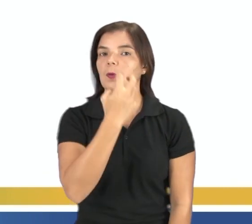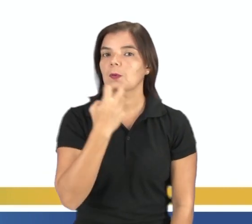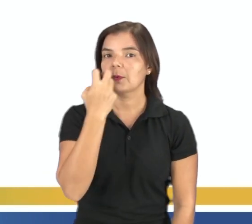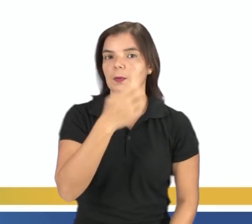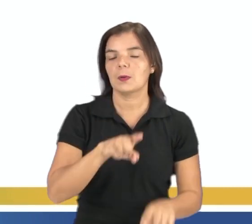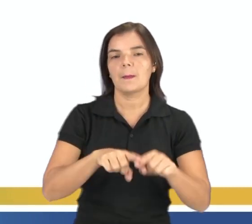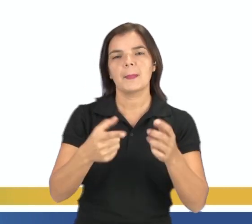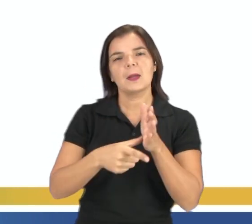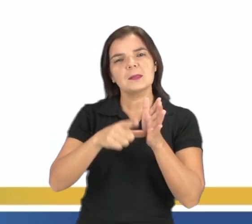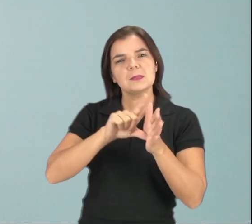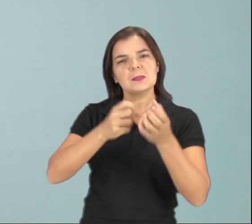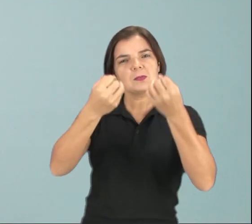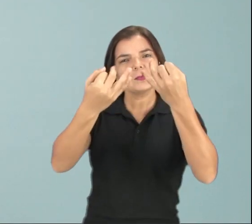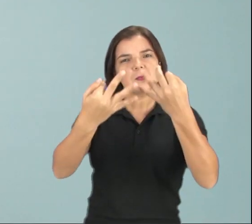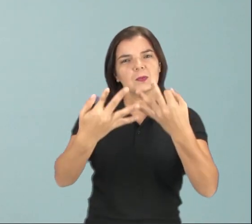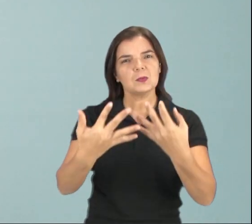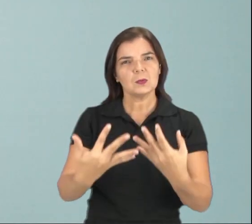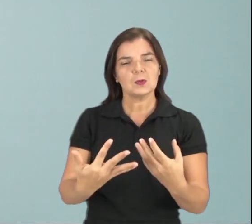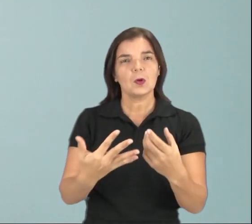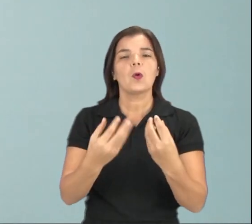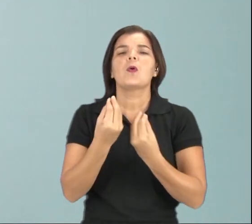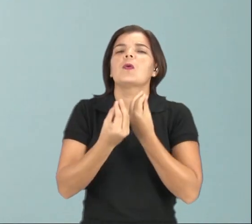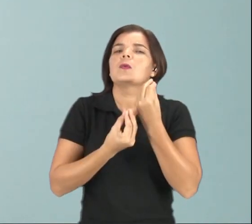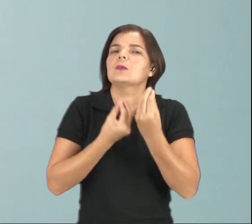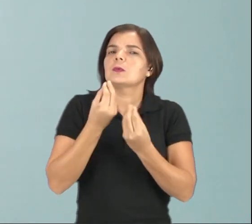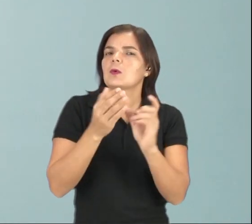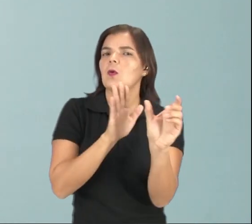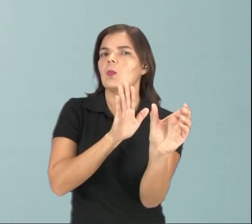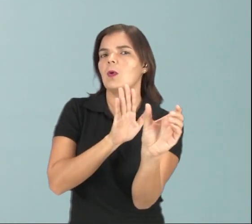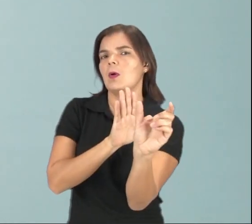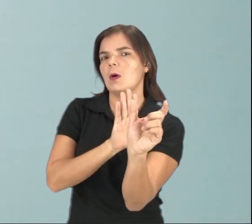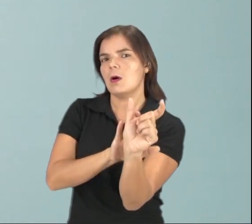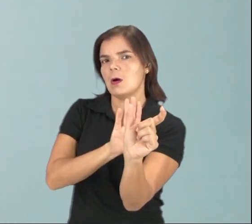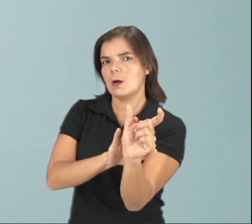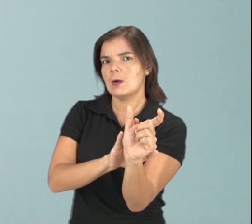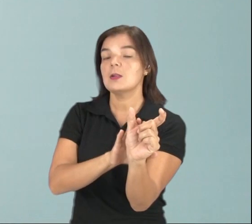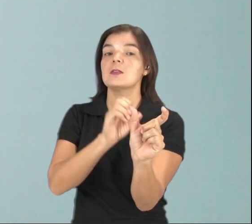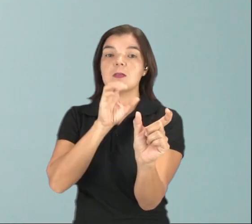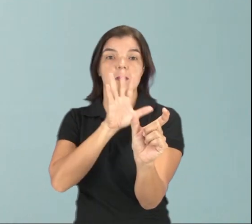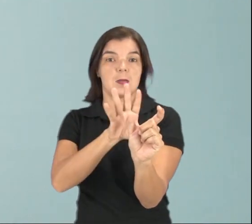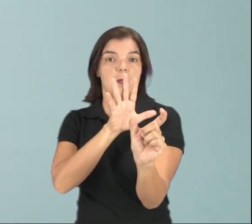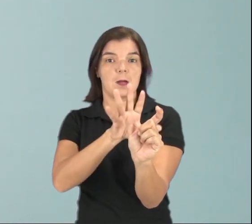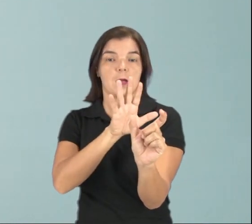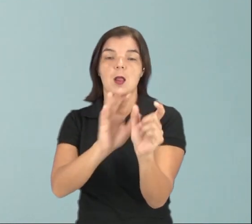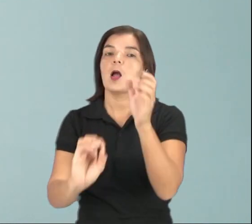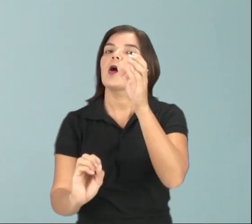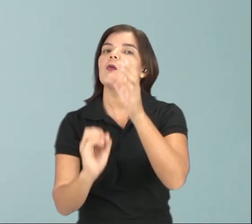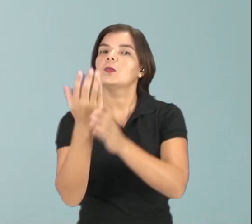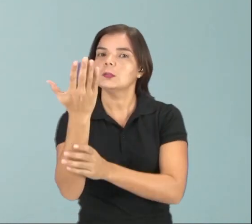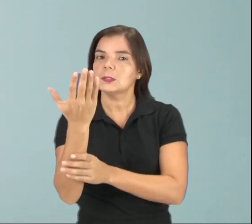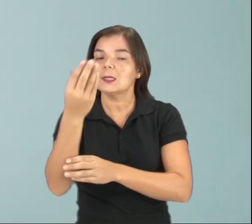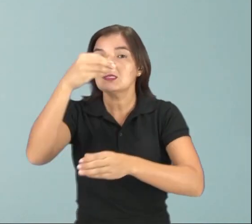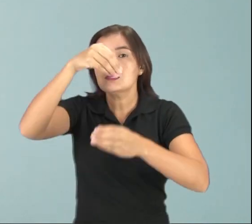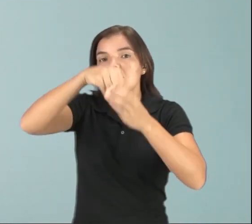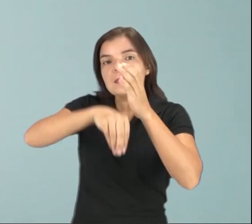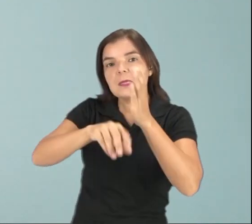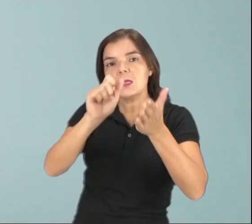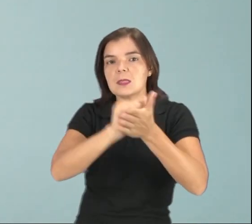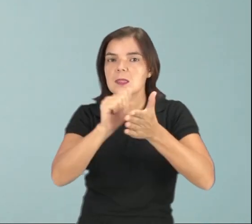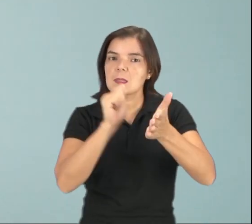Mas antes de falar um pouquinho sobre como essa denotação e conotação acontece na literatura oral,